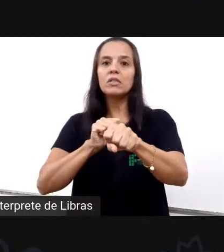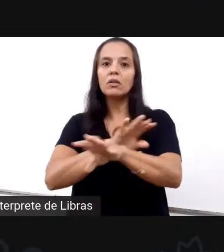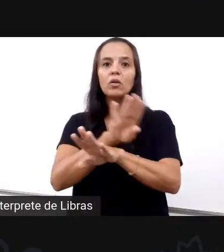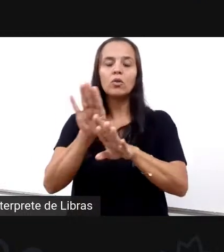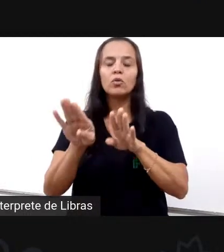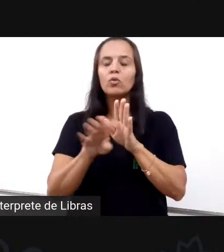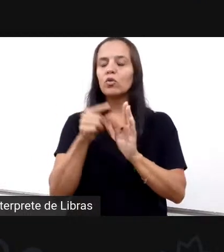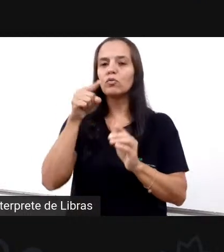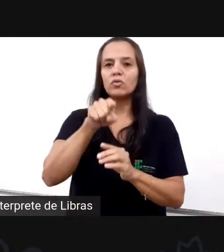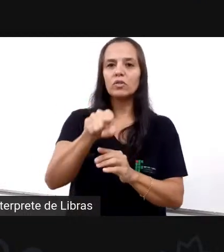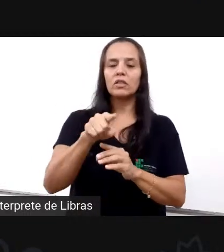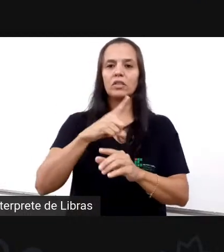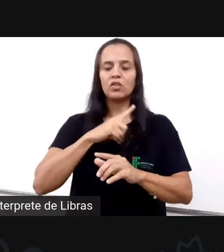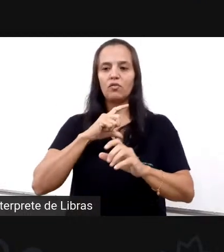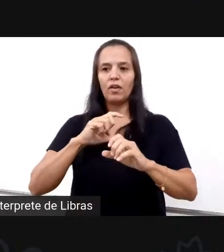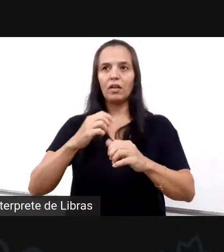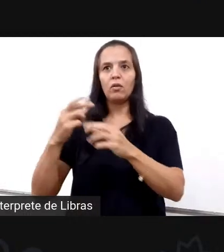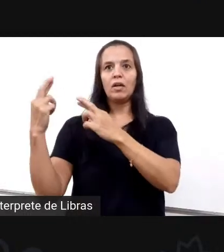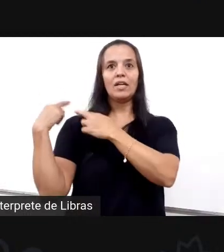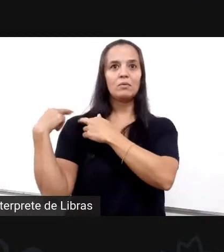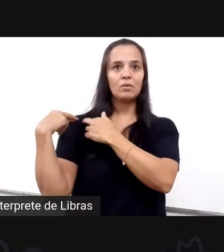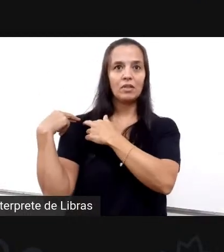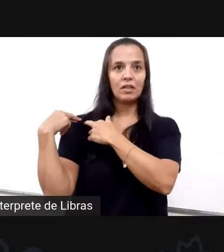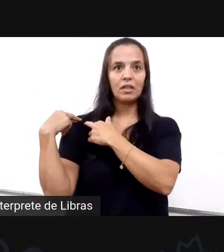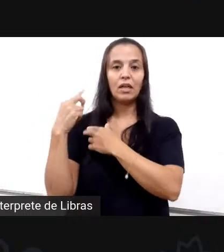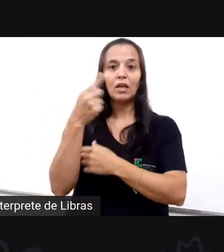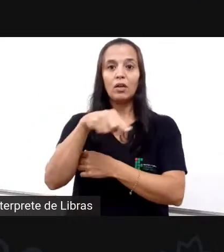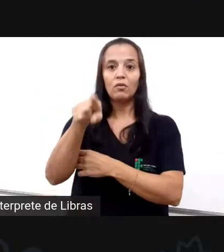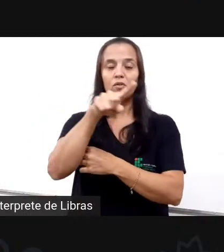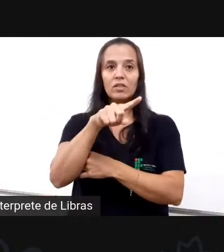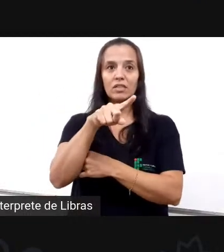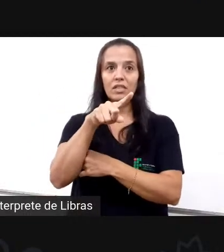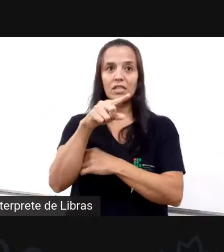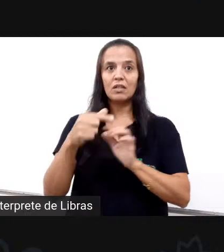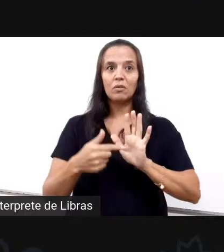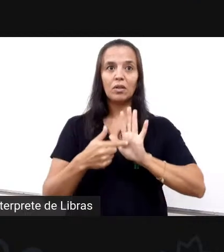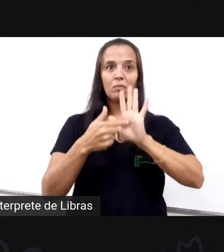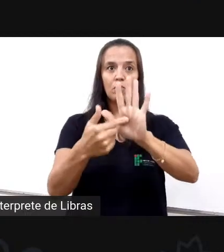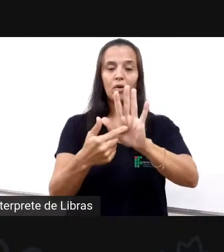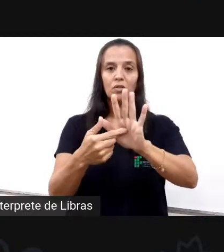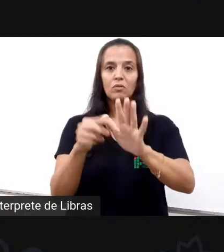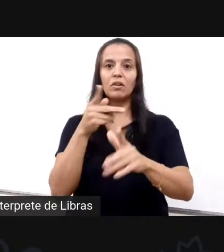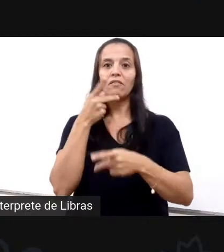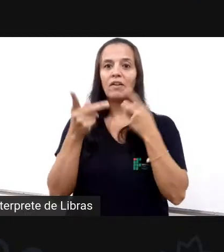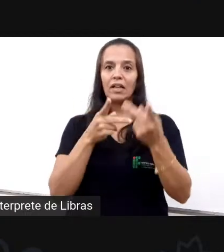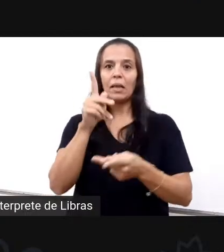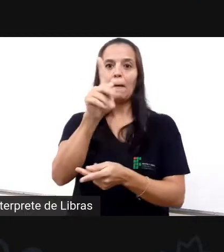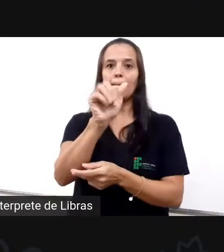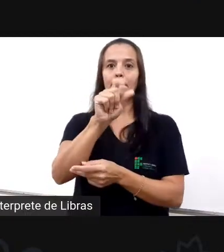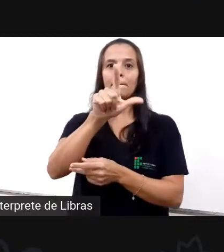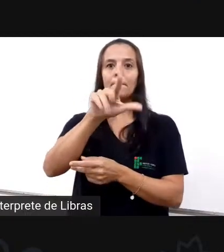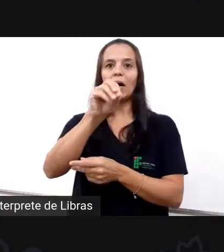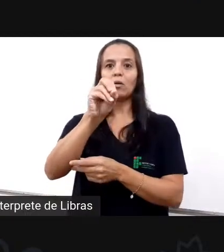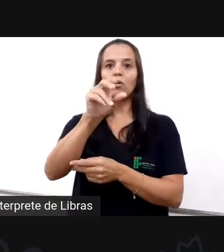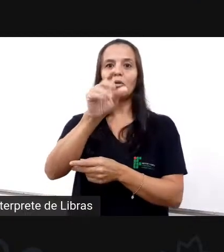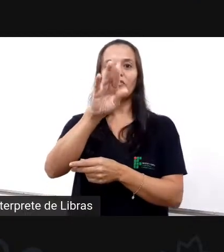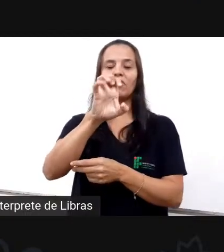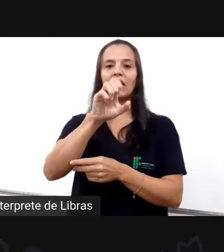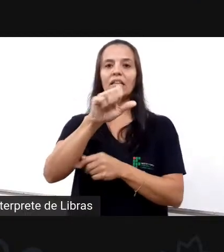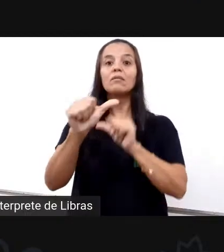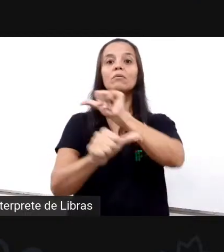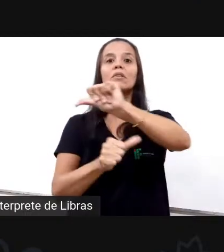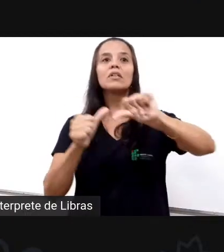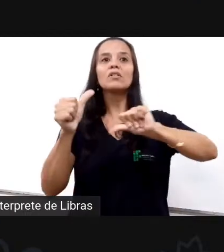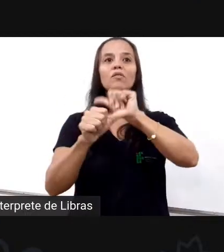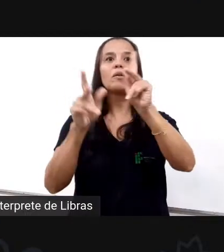dedicação e comprometimento, e vocês são os reflexos das palavras de Paulo Freire, que a educação transforma as pessoas, e